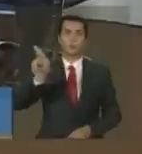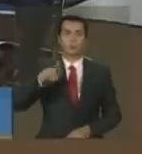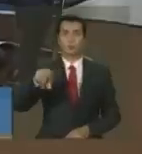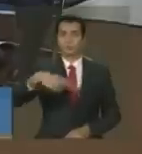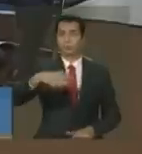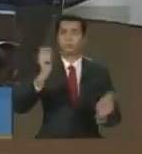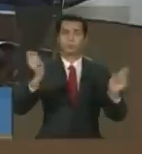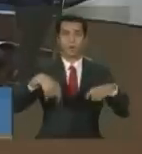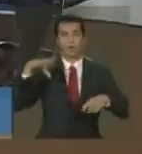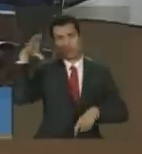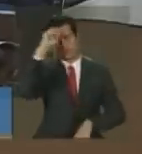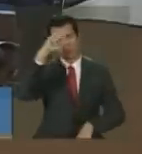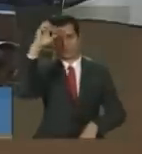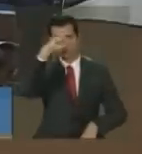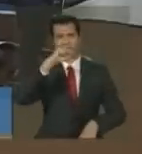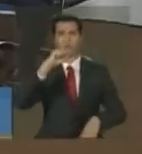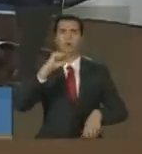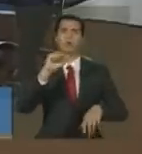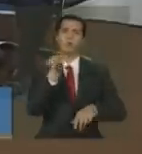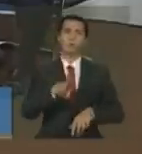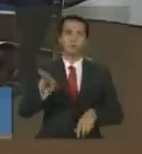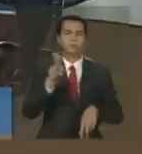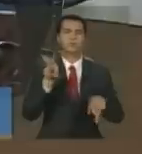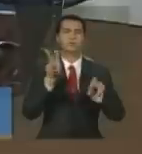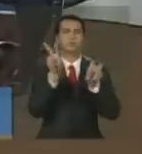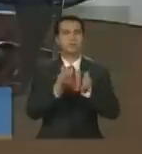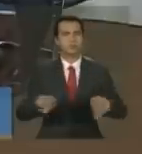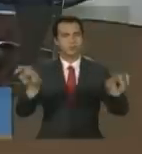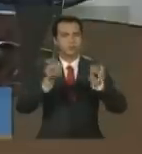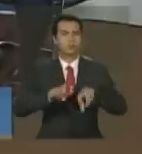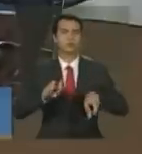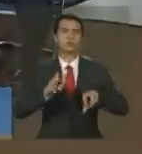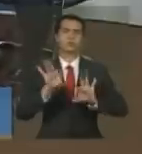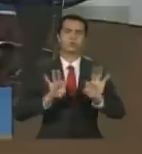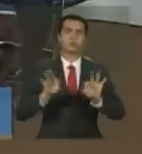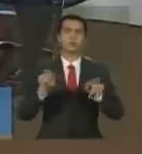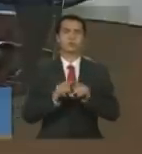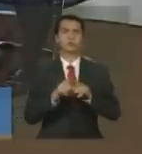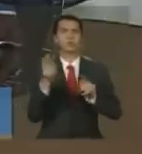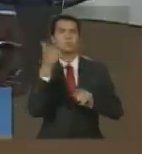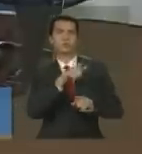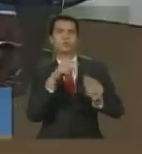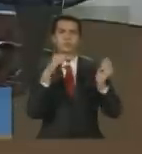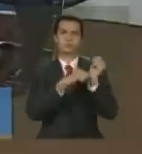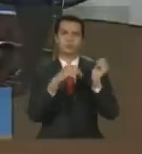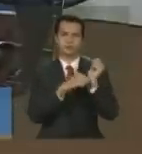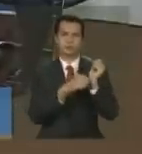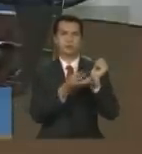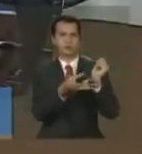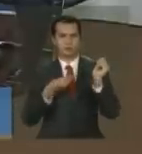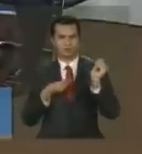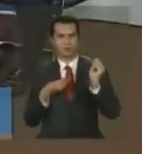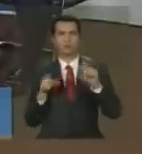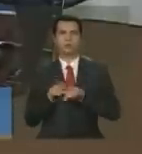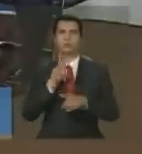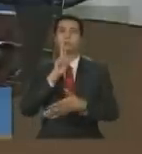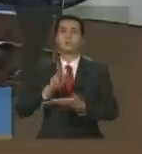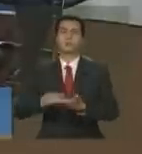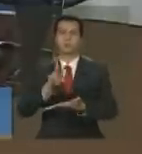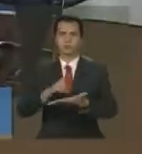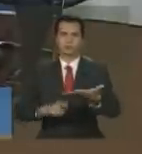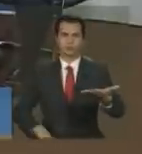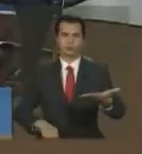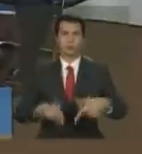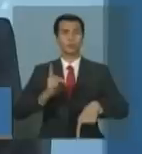aprender a manipular esses diferentes sistemas, obter a senha e responder ao censo, porque você precisa da senha para responder ao